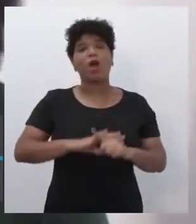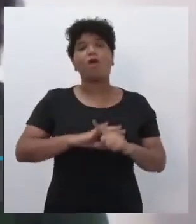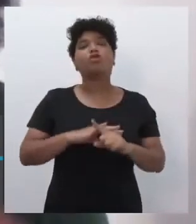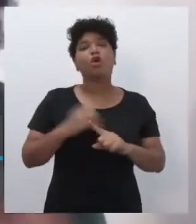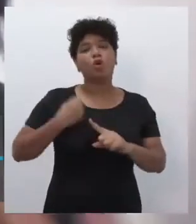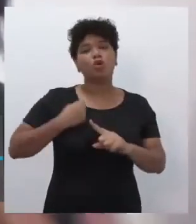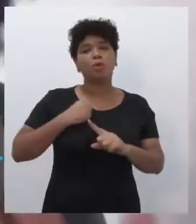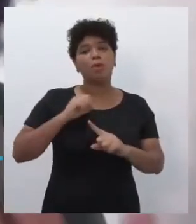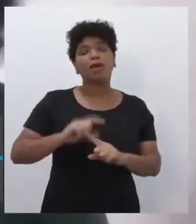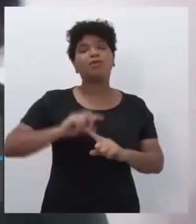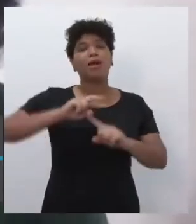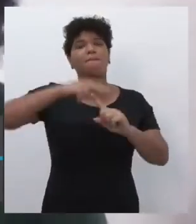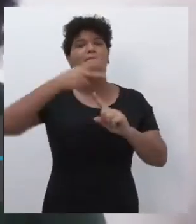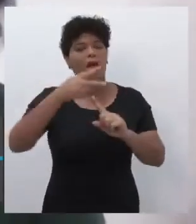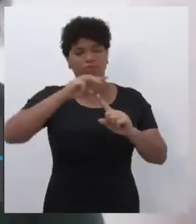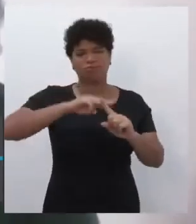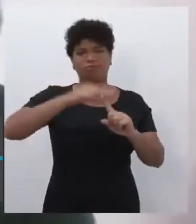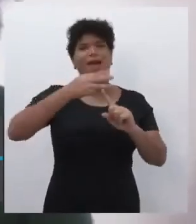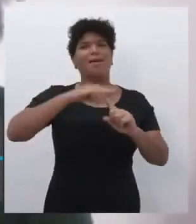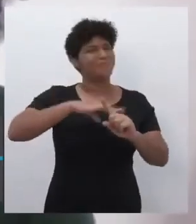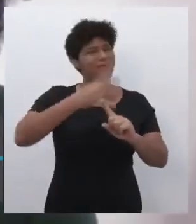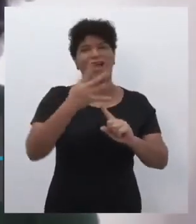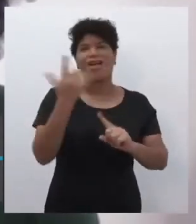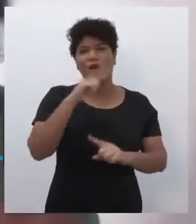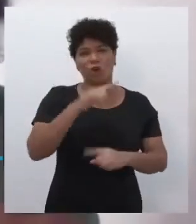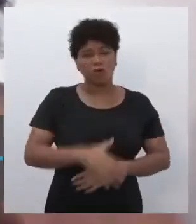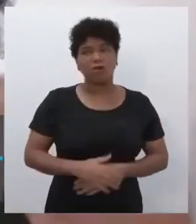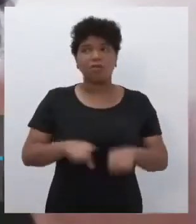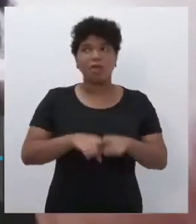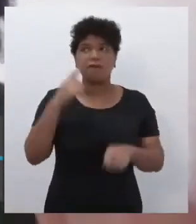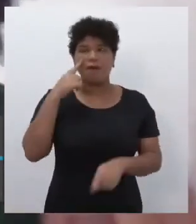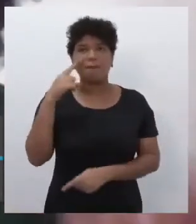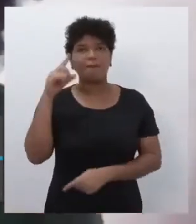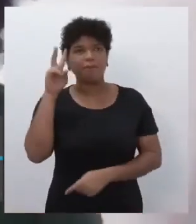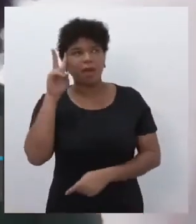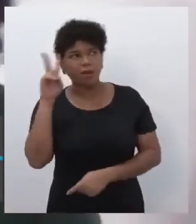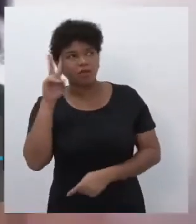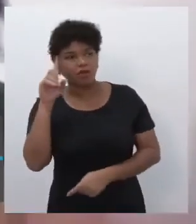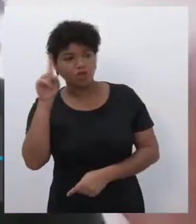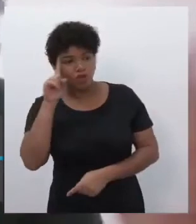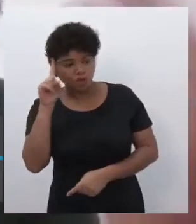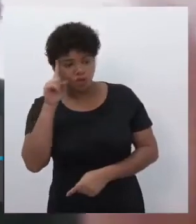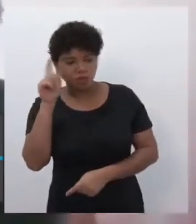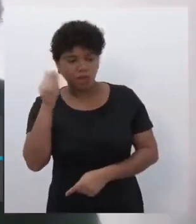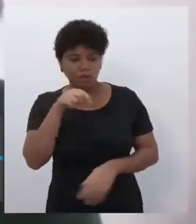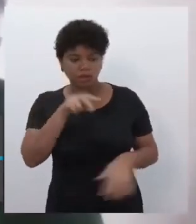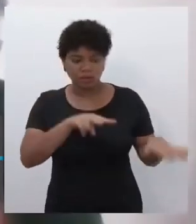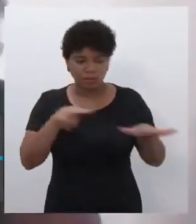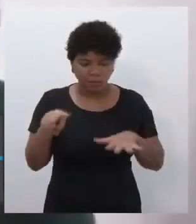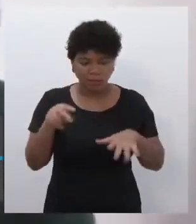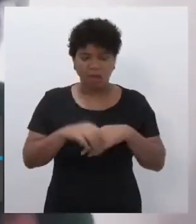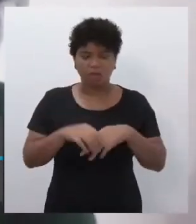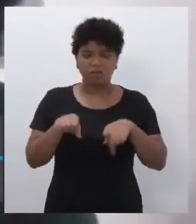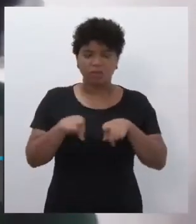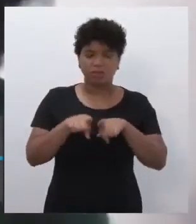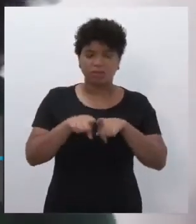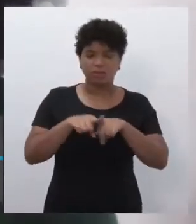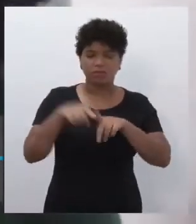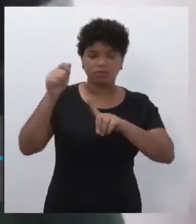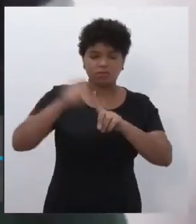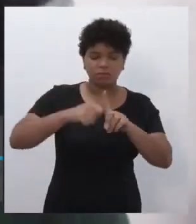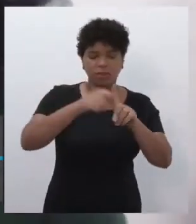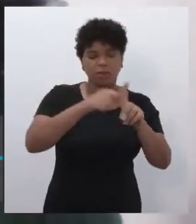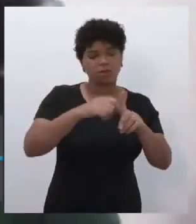olhar o consumo diário, que é apresentado no gráfico, o consumo semanal, o consumo mensal e assim por